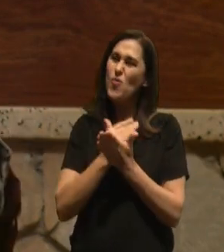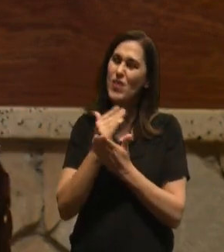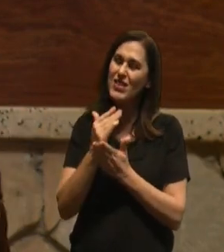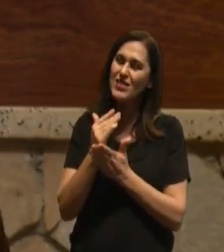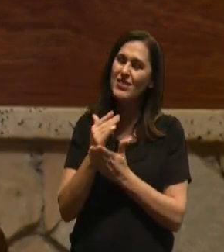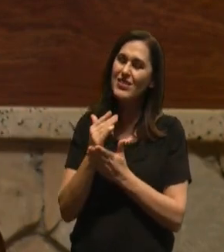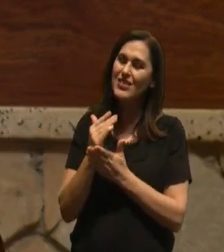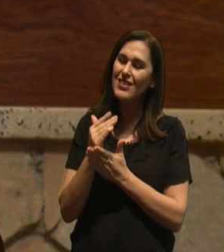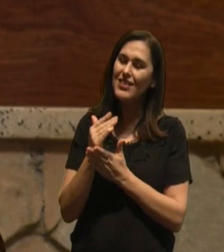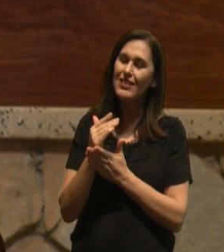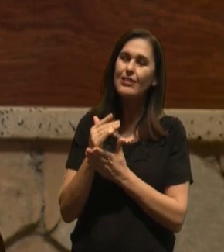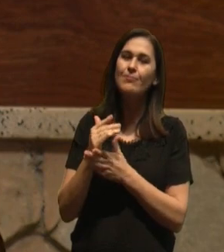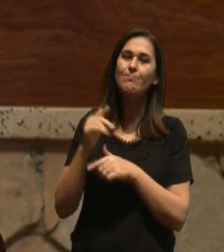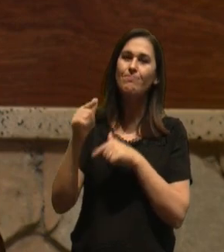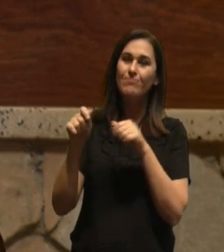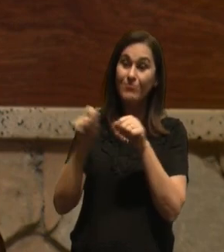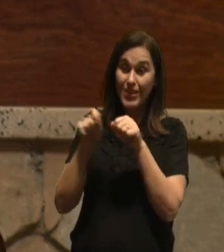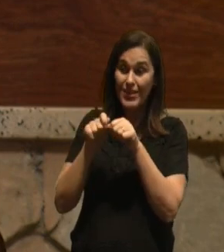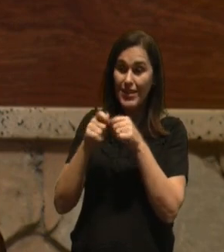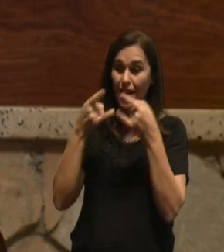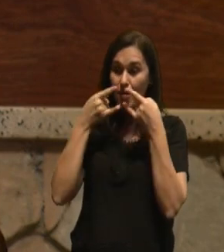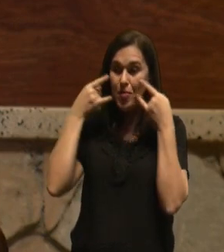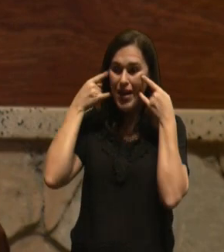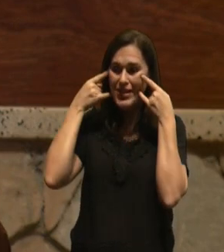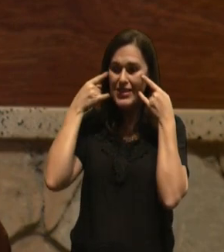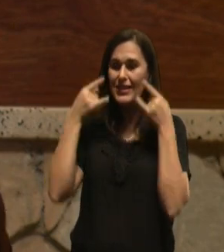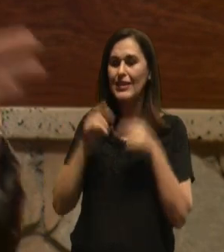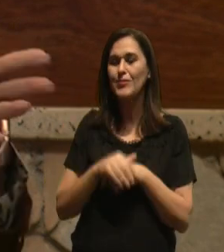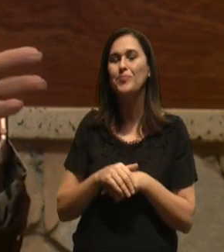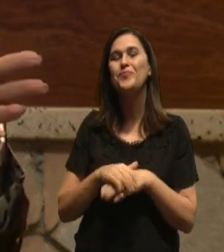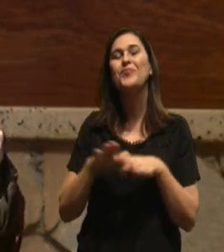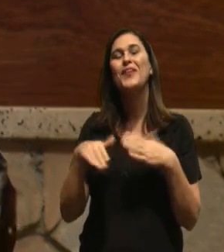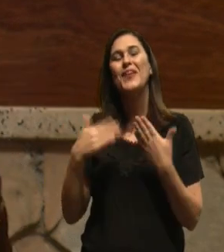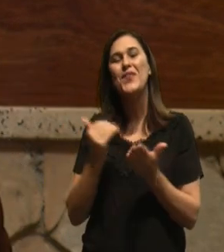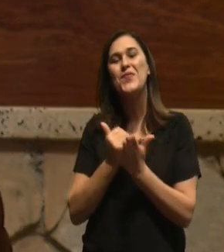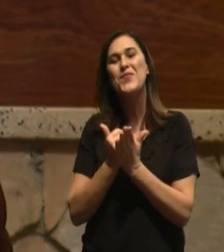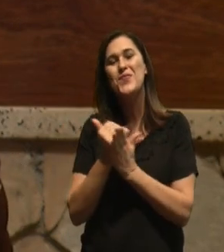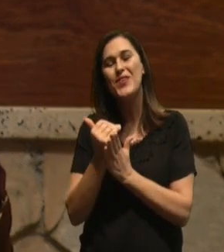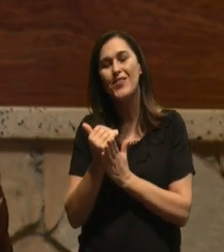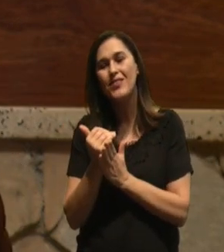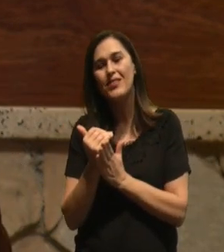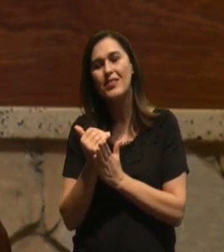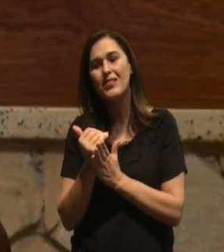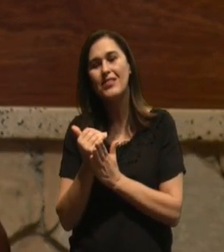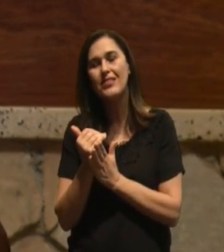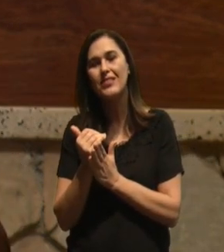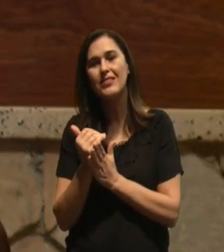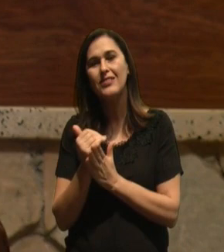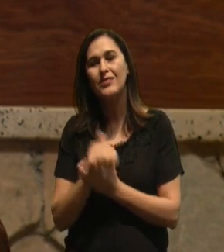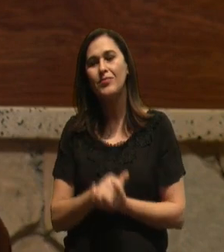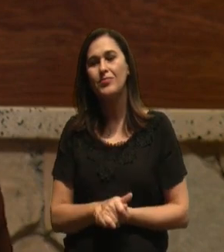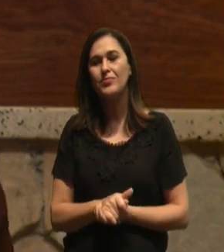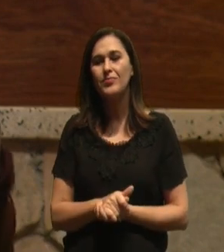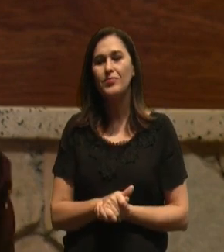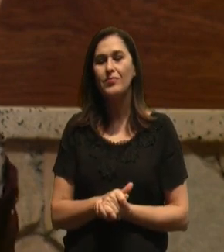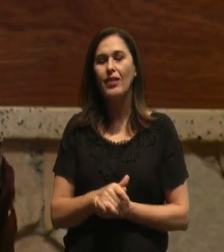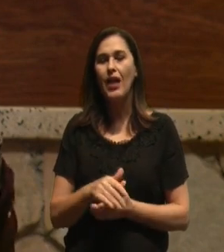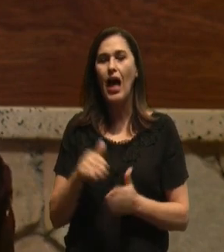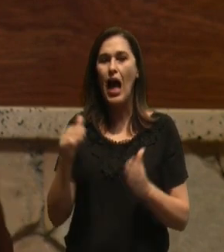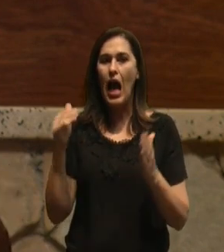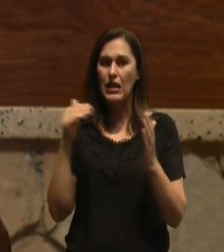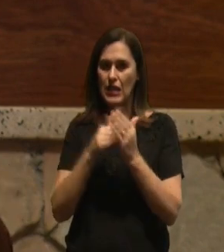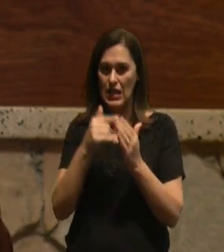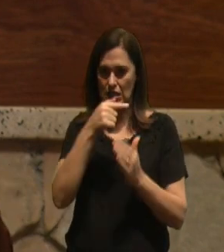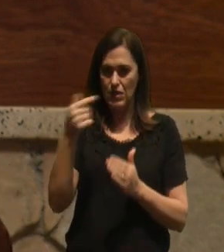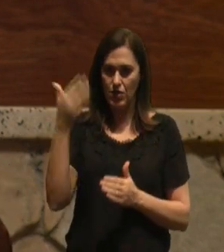começaram a confeccionar essas máscaras. Então, inicialmente, nós já fizemos, até semana